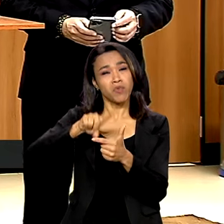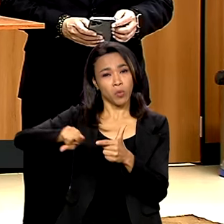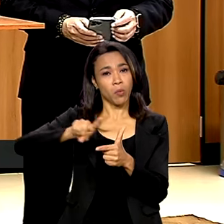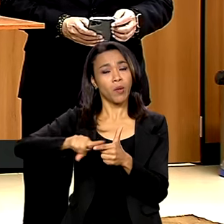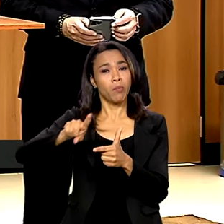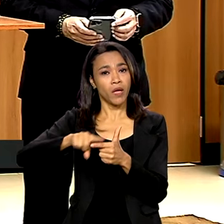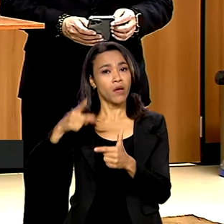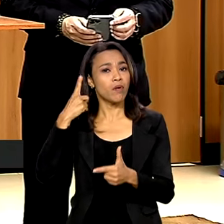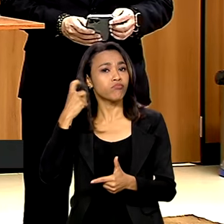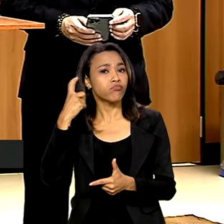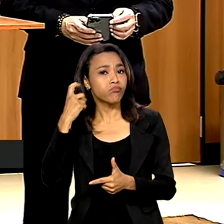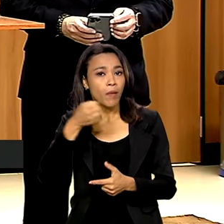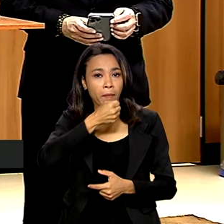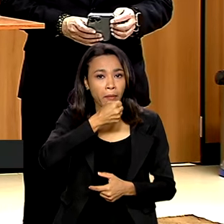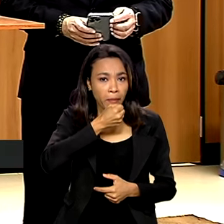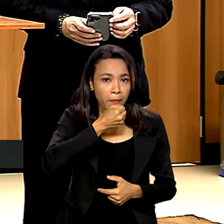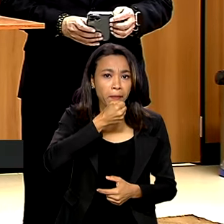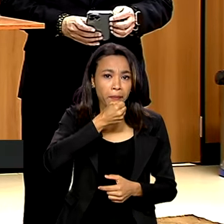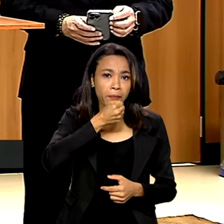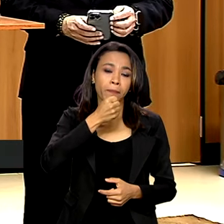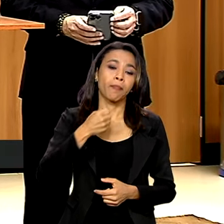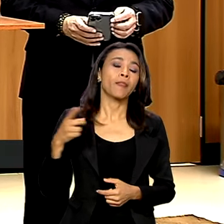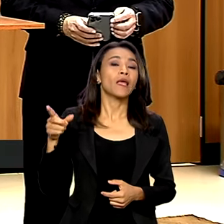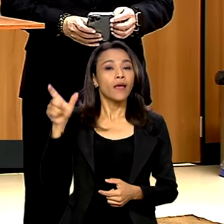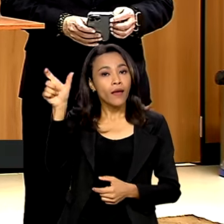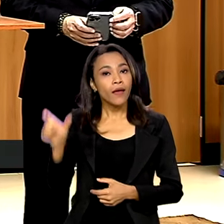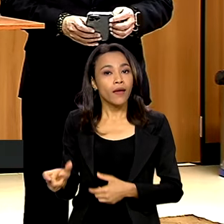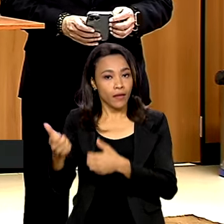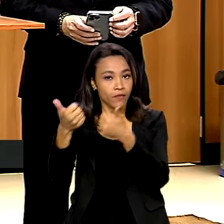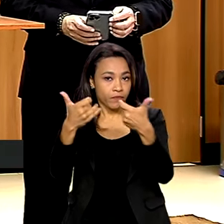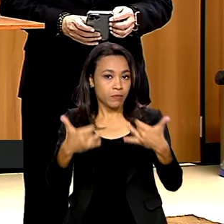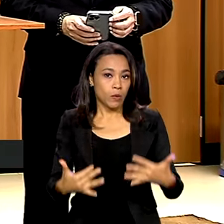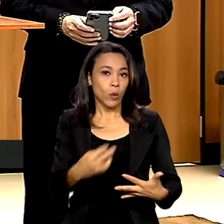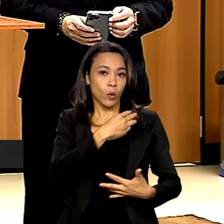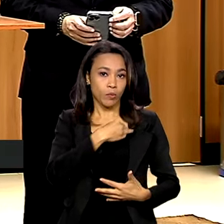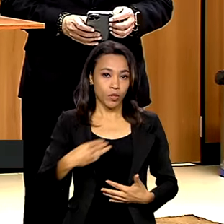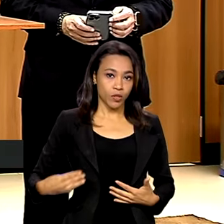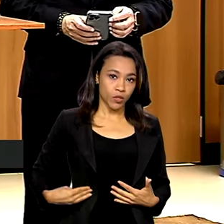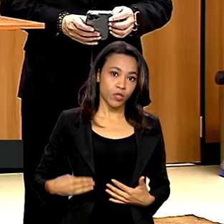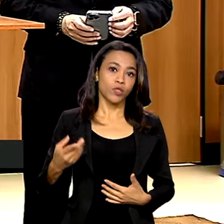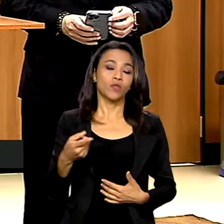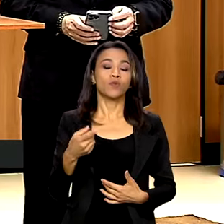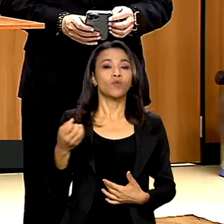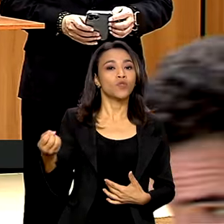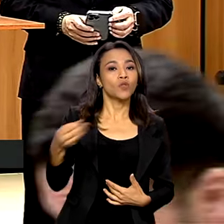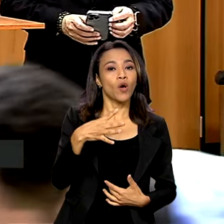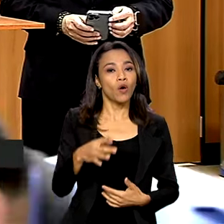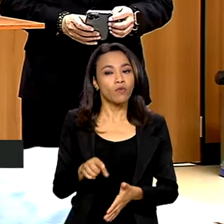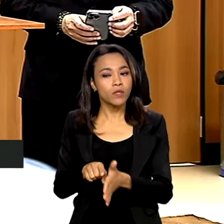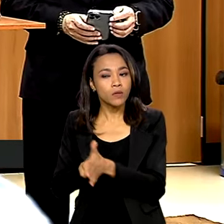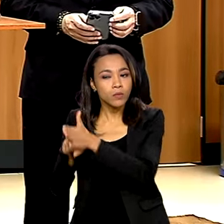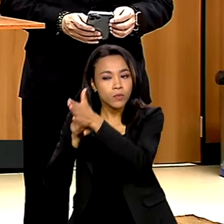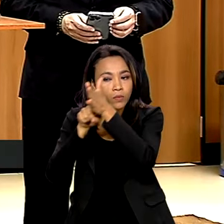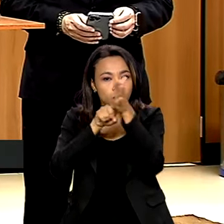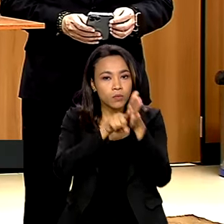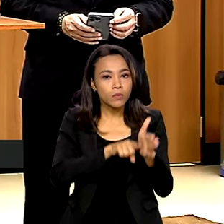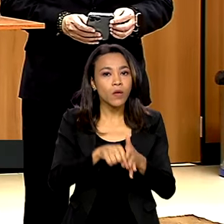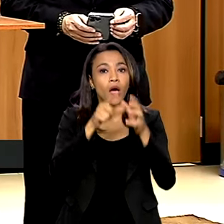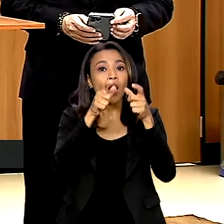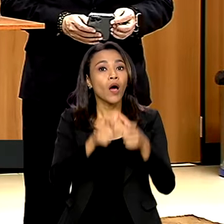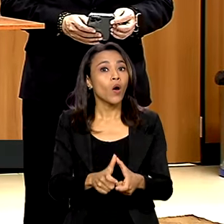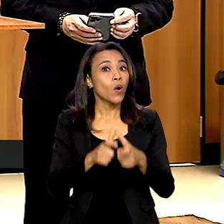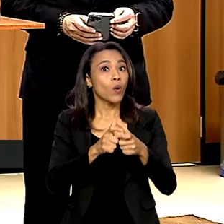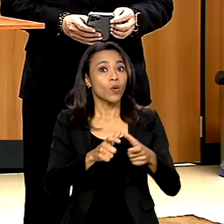o ministro também falou a respeito de novas operações na região do Amazonas,